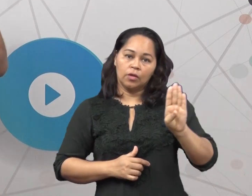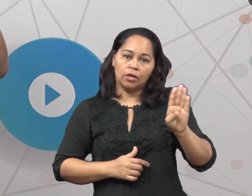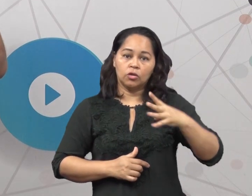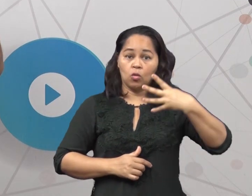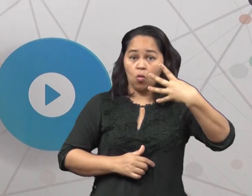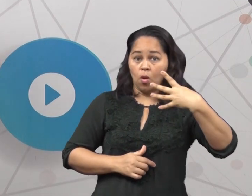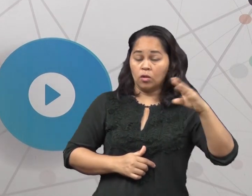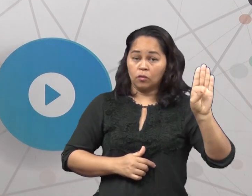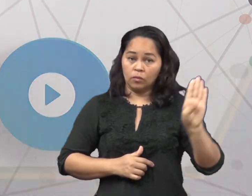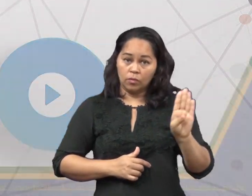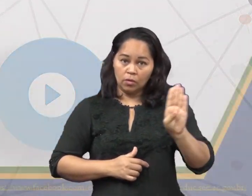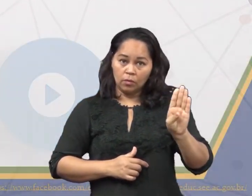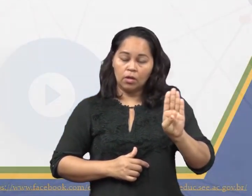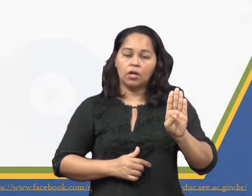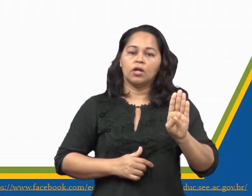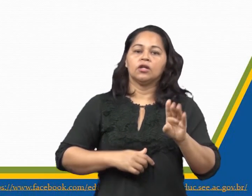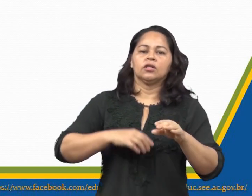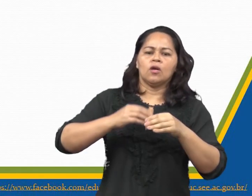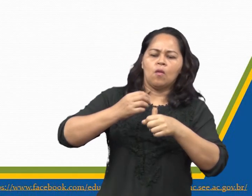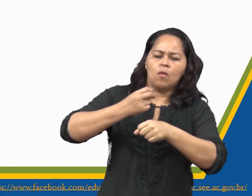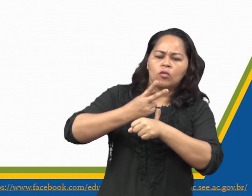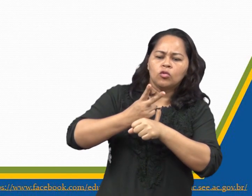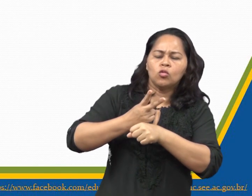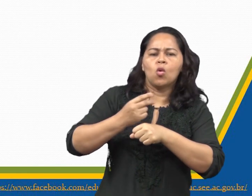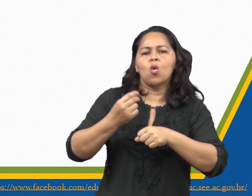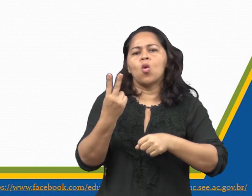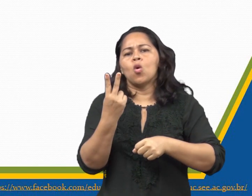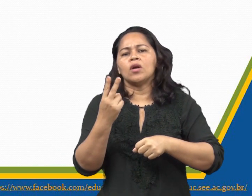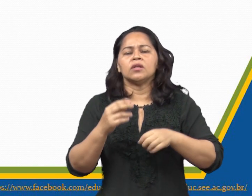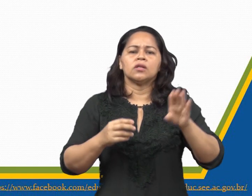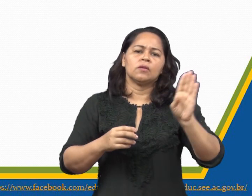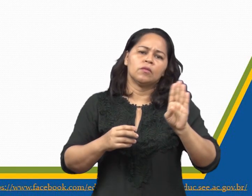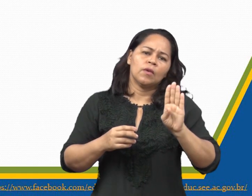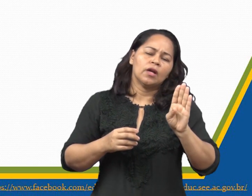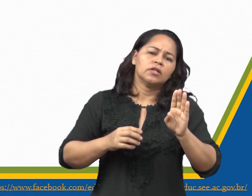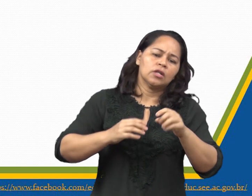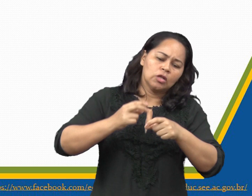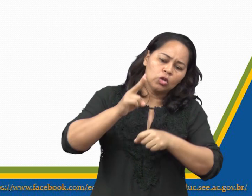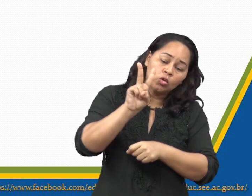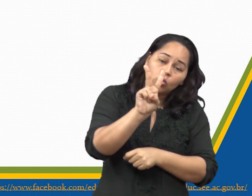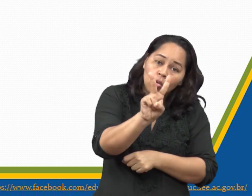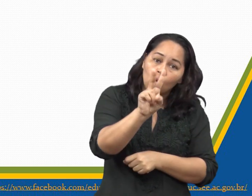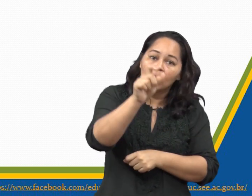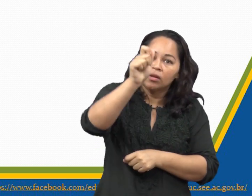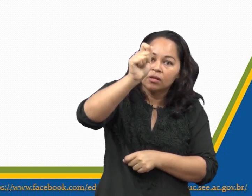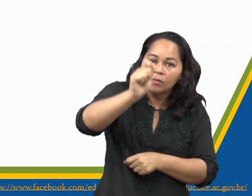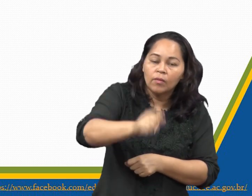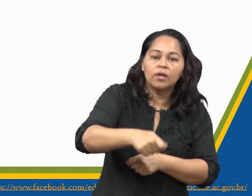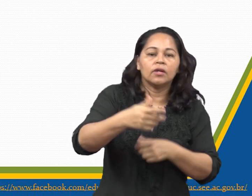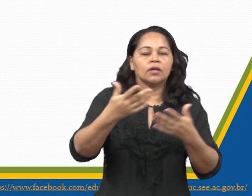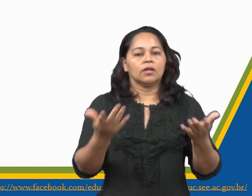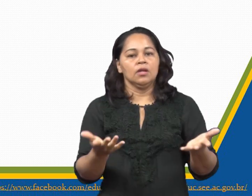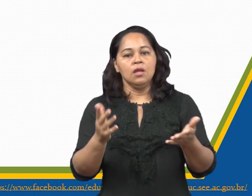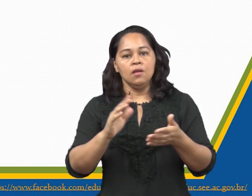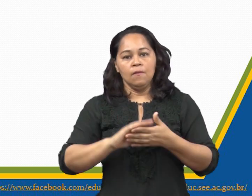daqui 2 meses, porque um bimestre equivale a 2 meses. Um semestre tem quantos